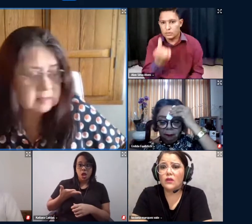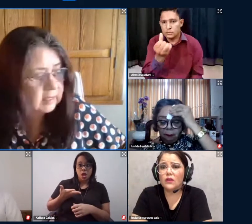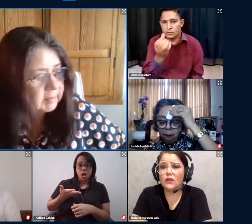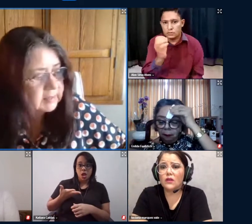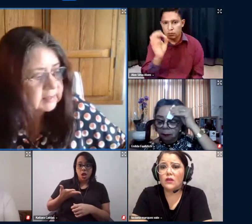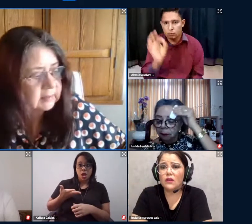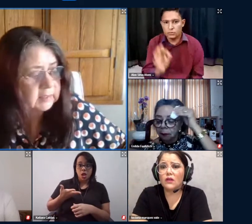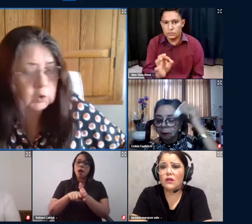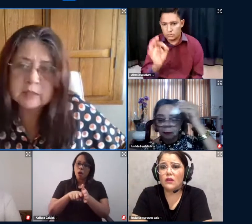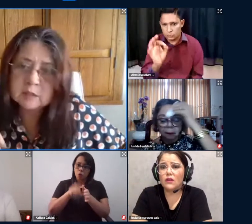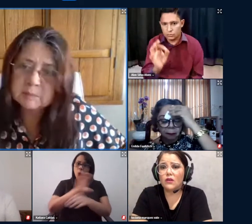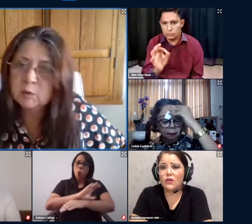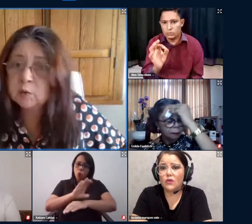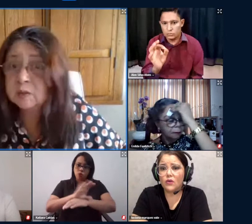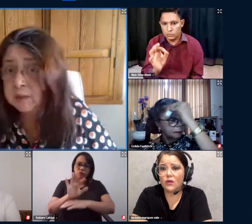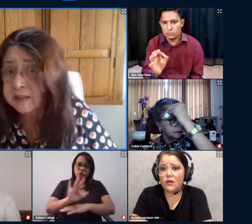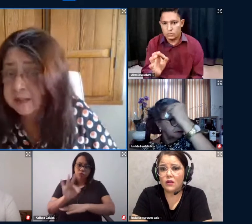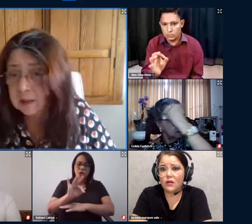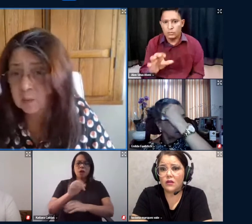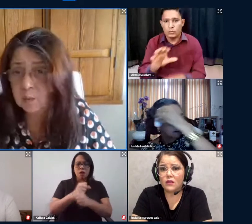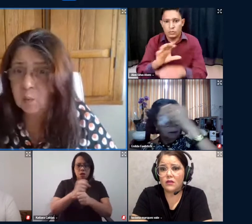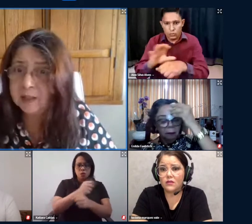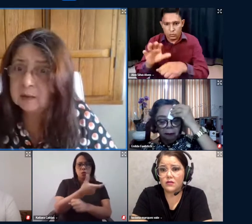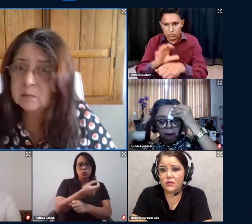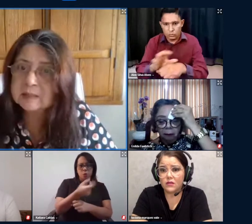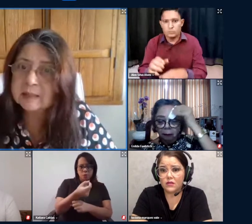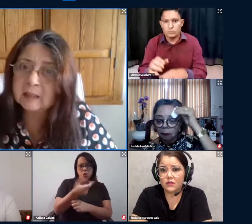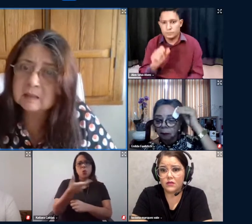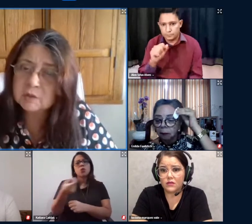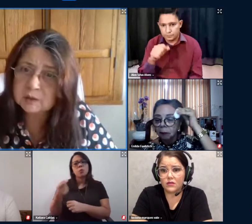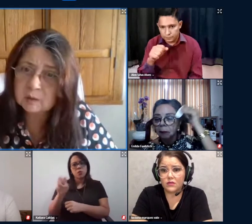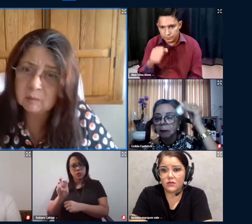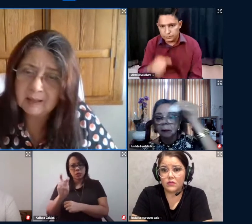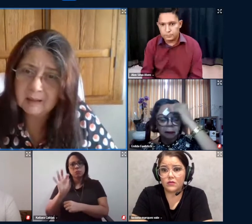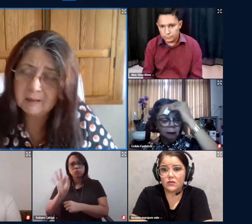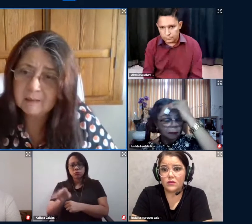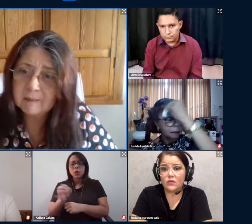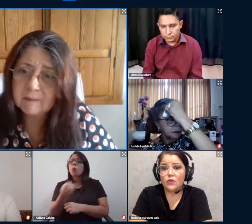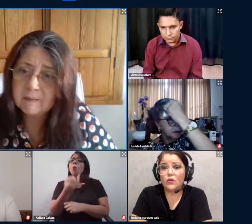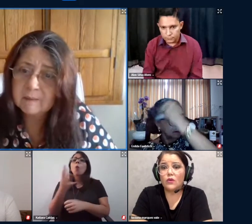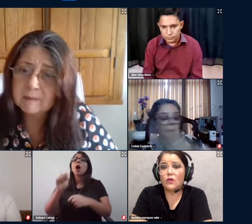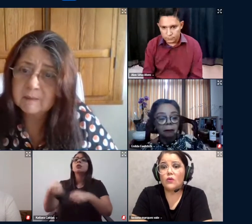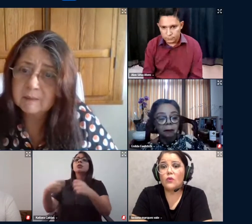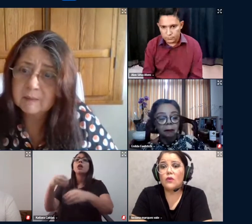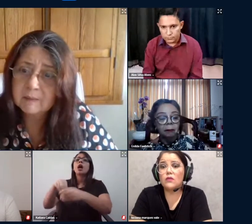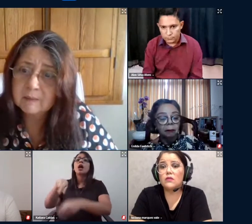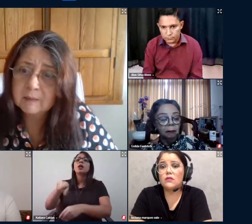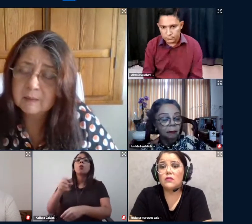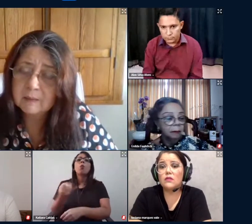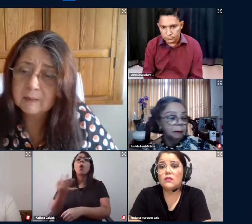de sistemas entre 2000 e 2005, quantos sinais tinham lá?